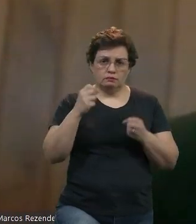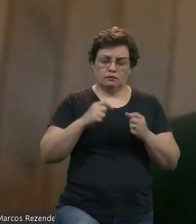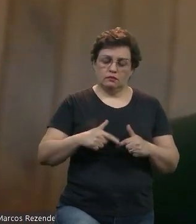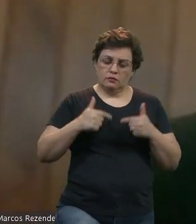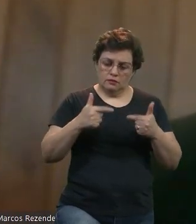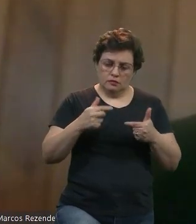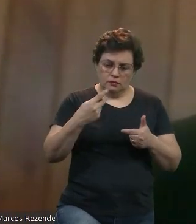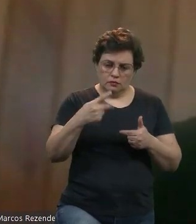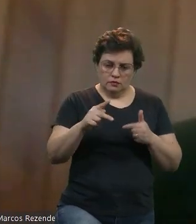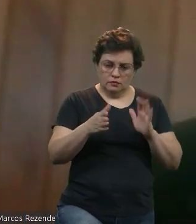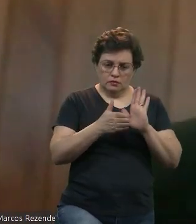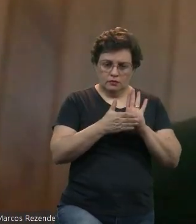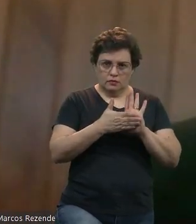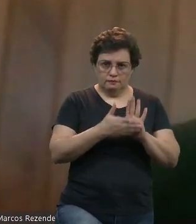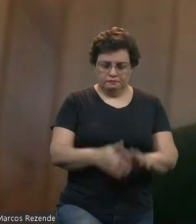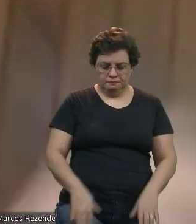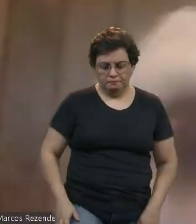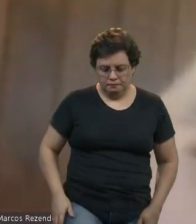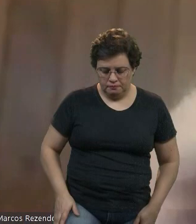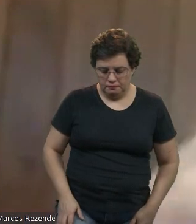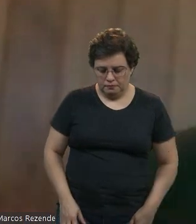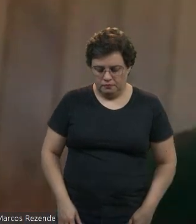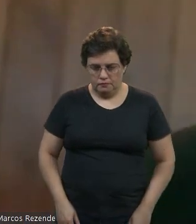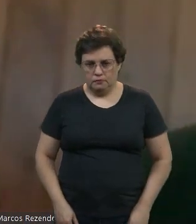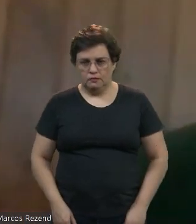defender a sua propositura.